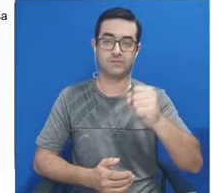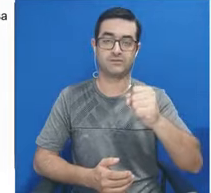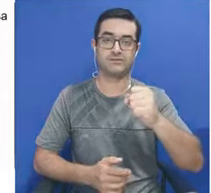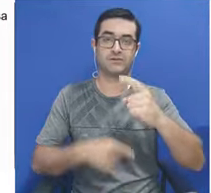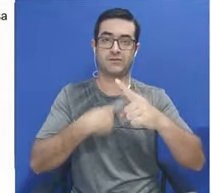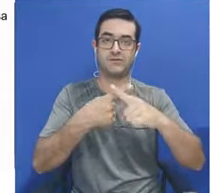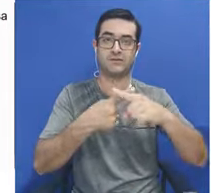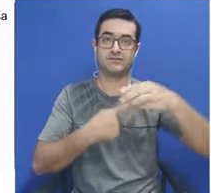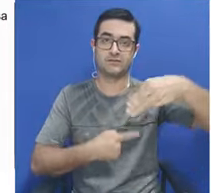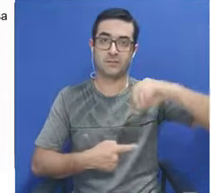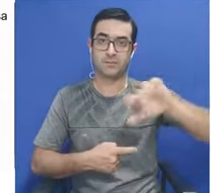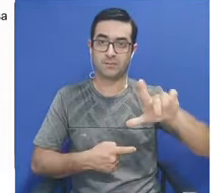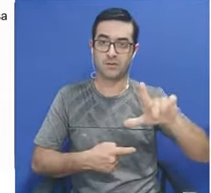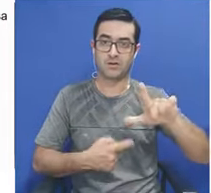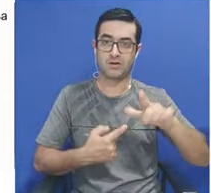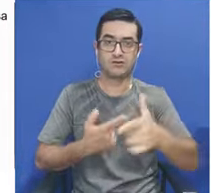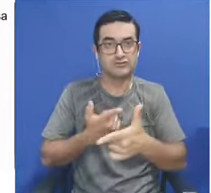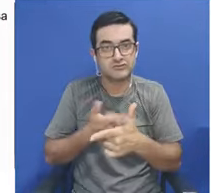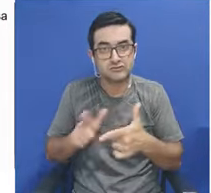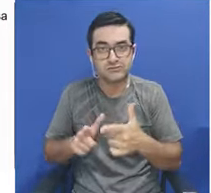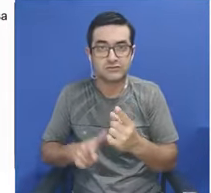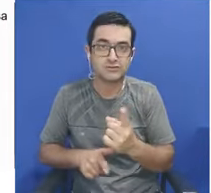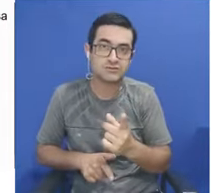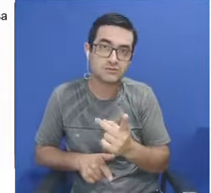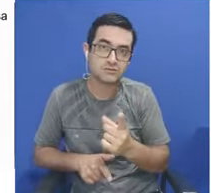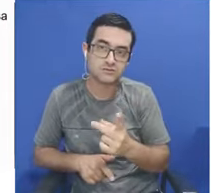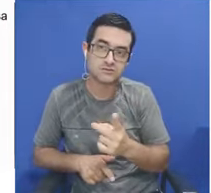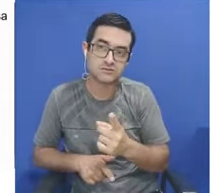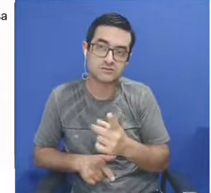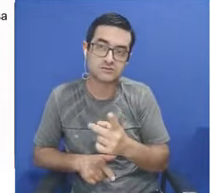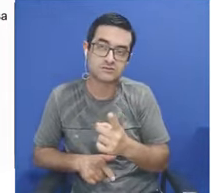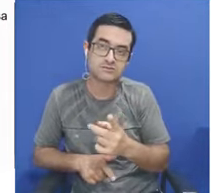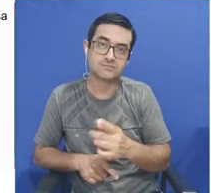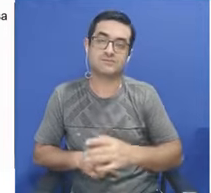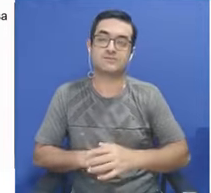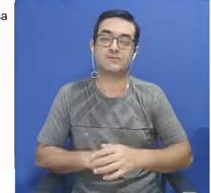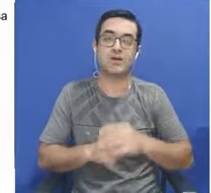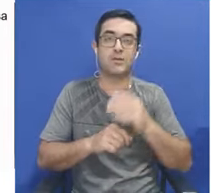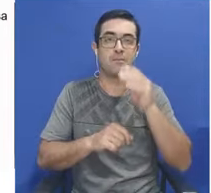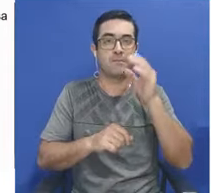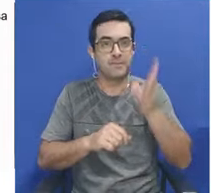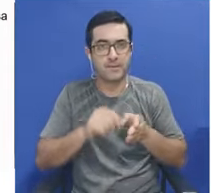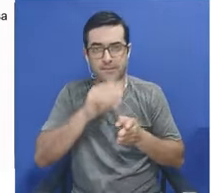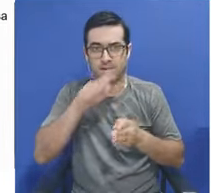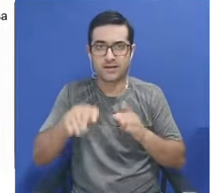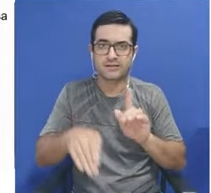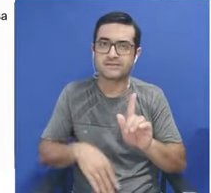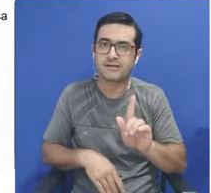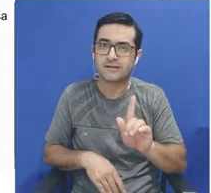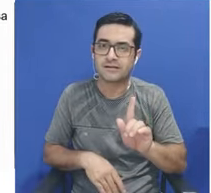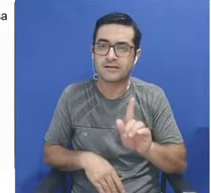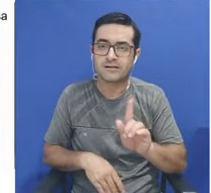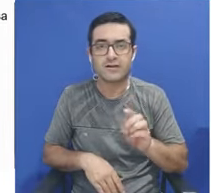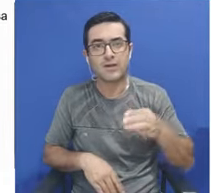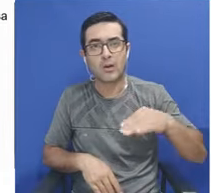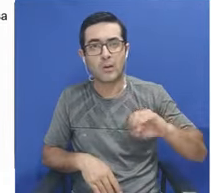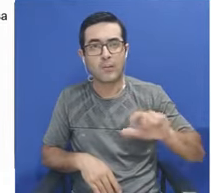12,01 gramas. Corto grama com grama, fica o quê? Mols. Então, eu tenho 6,48 mols de carbono,